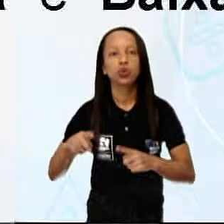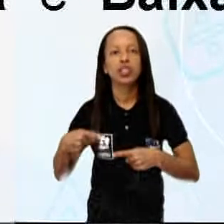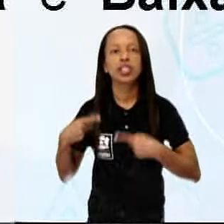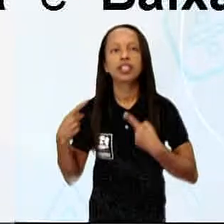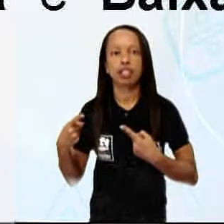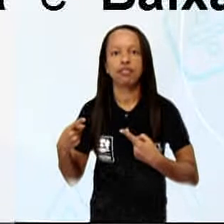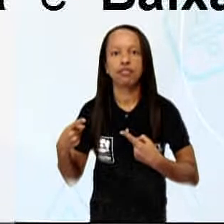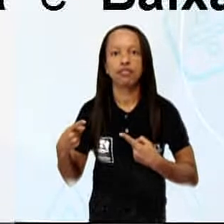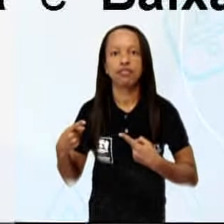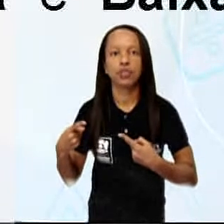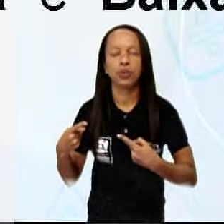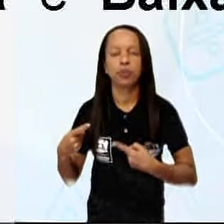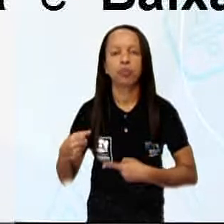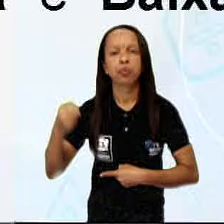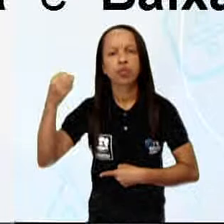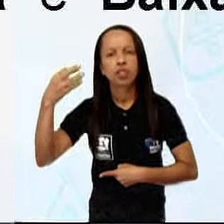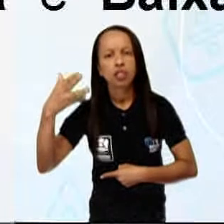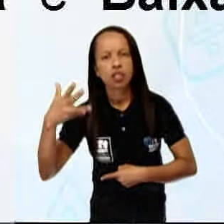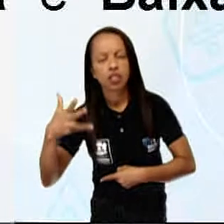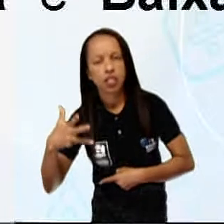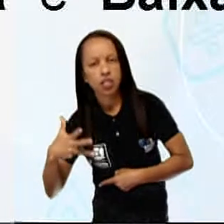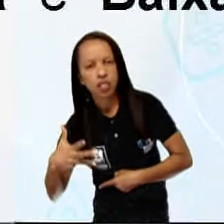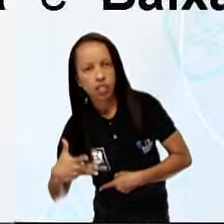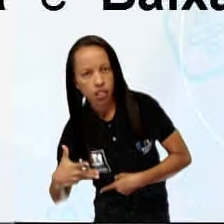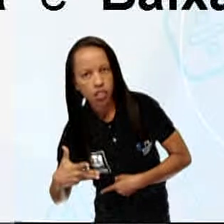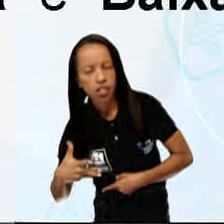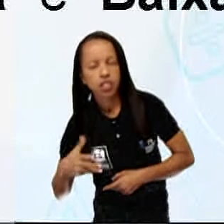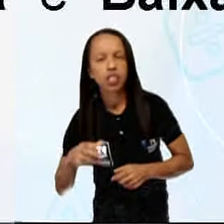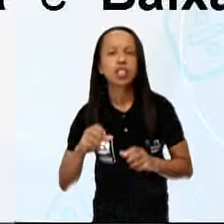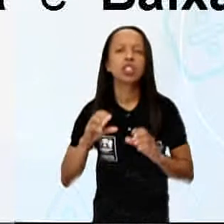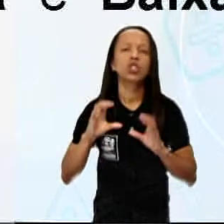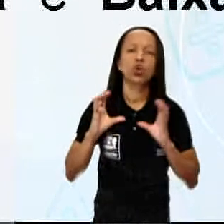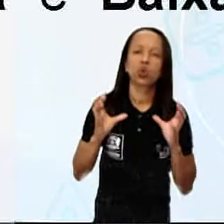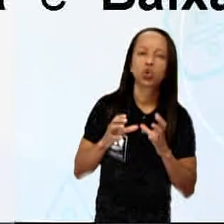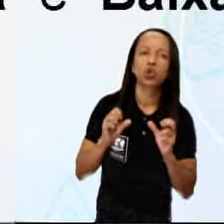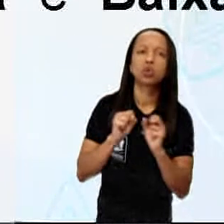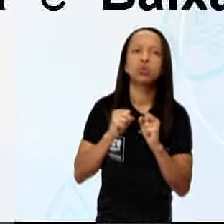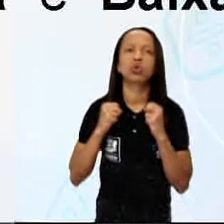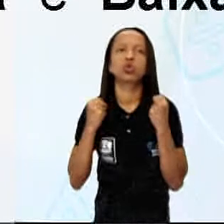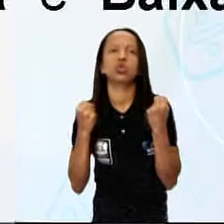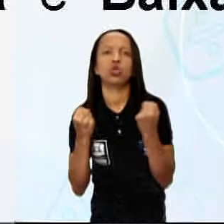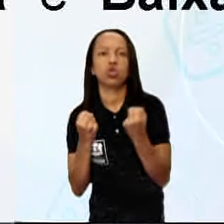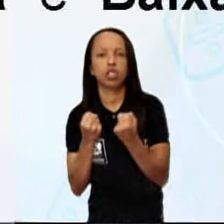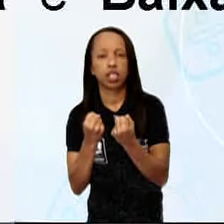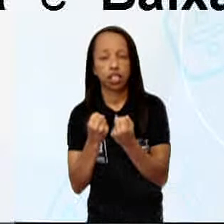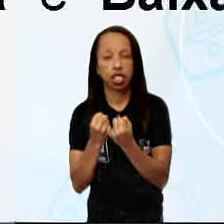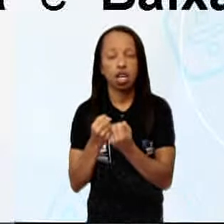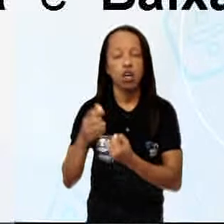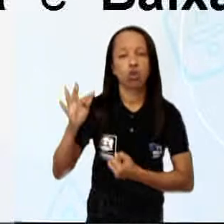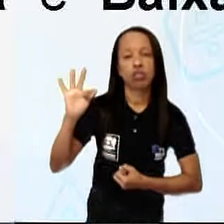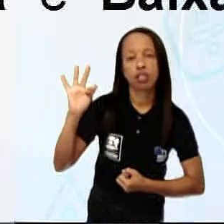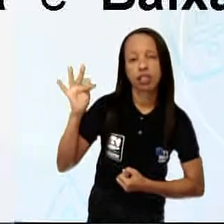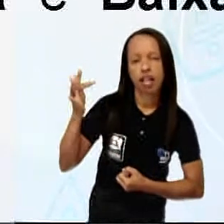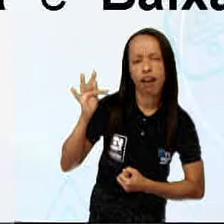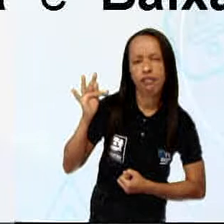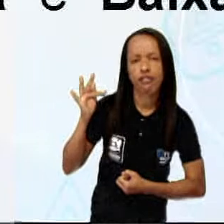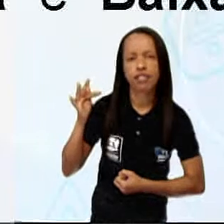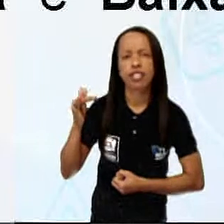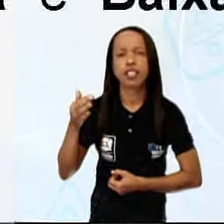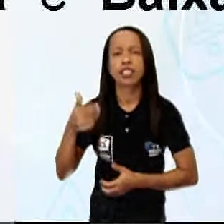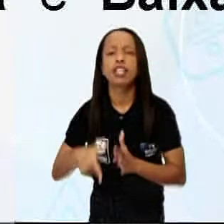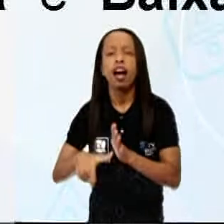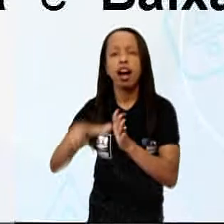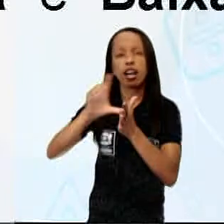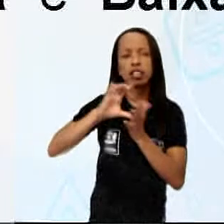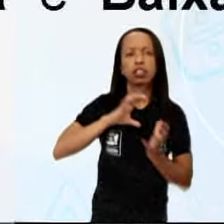Cite os grupos sociais da França pré-revolução, ou seja, quais eram os grupos, como estava